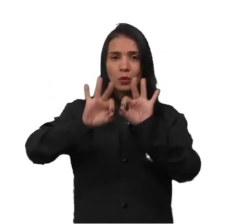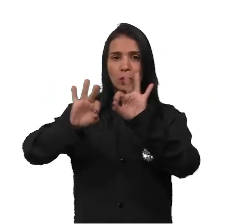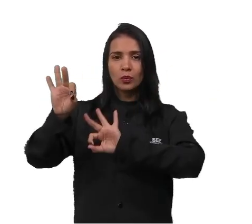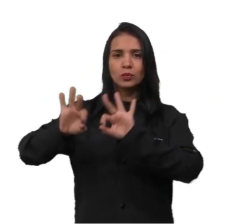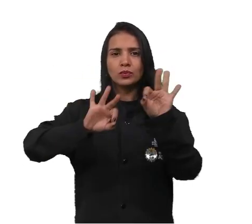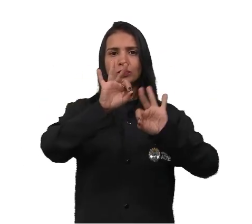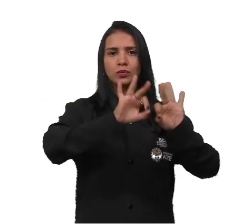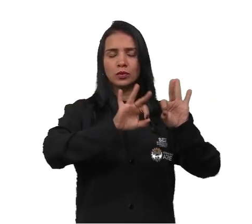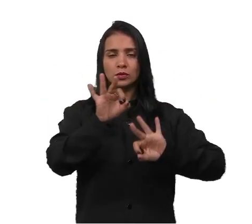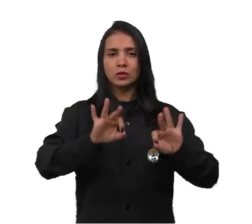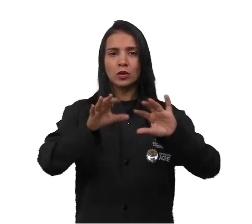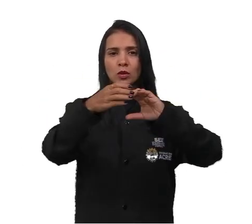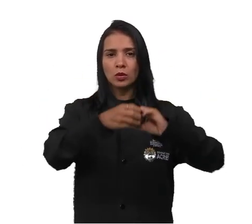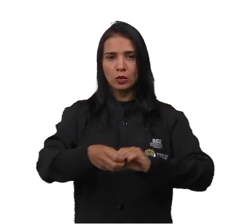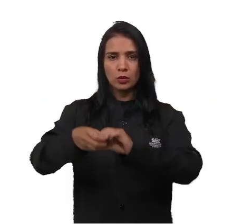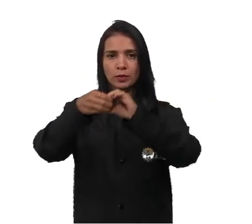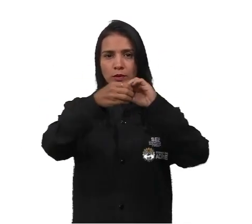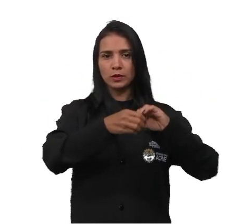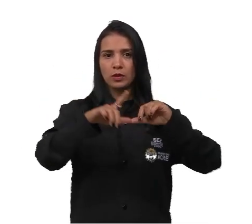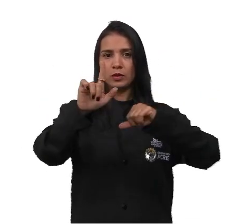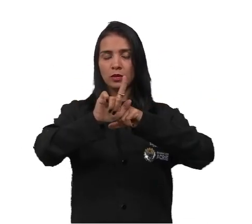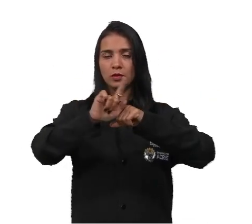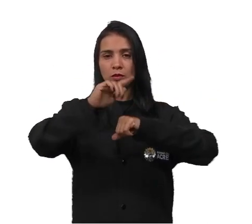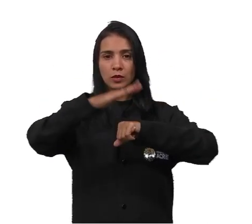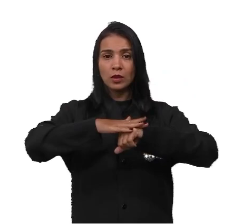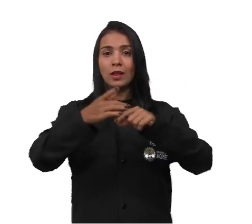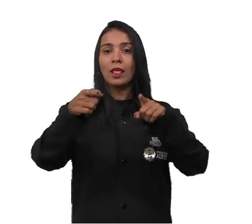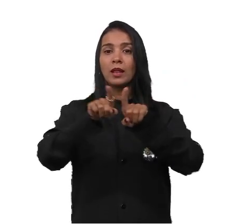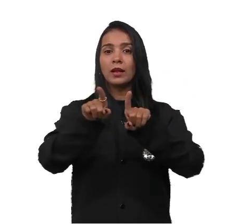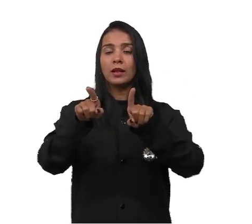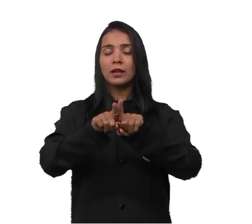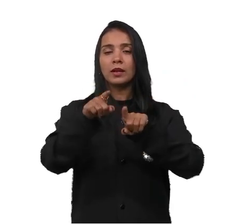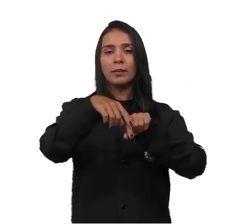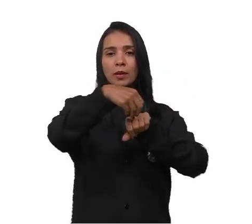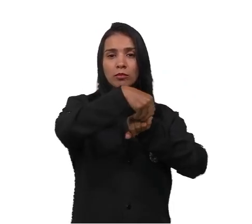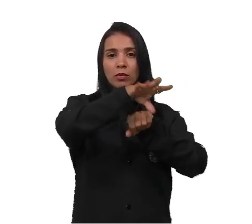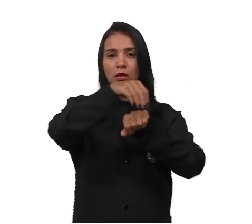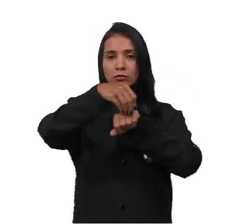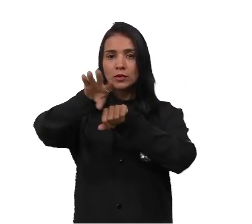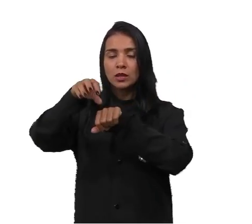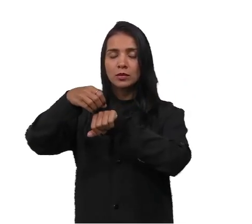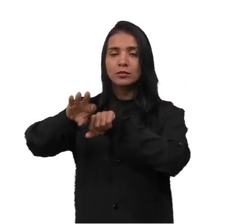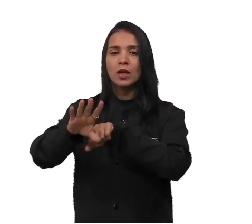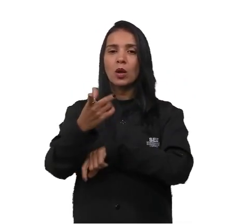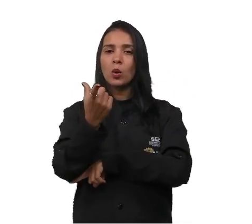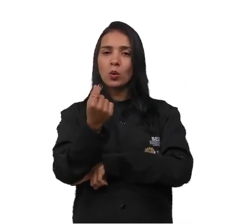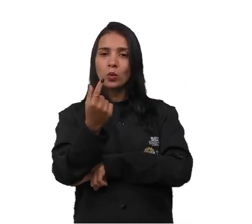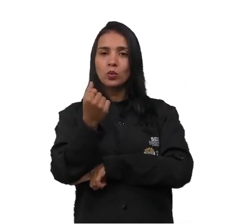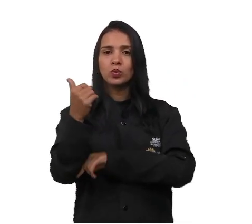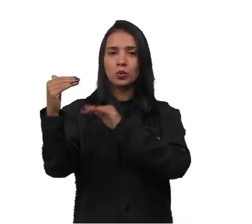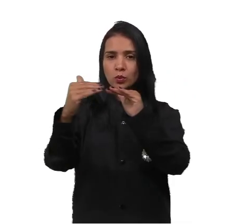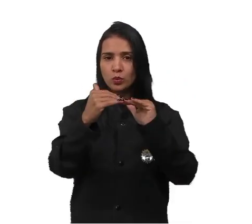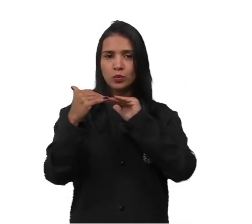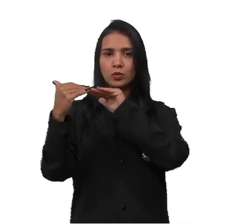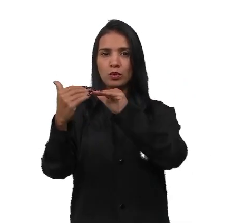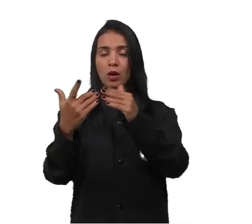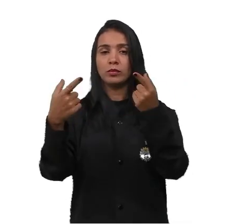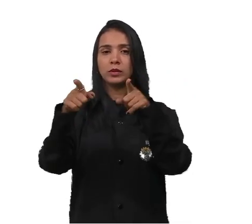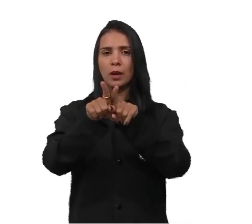dos resultados. Valoriza o trabalho humano e promove inclusão